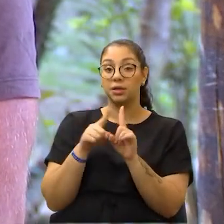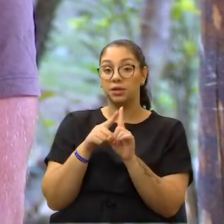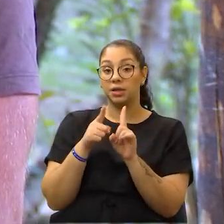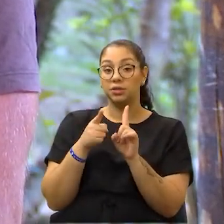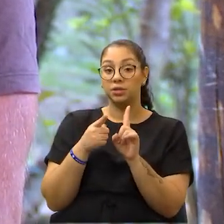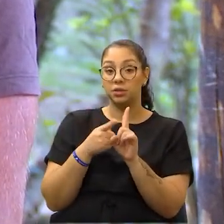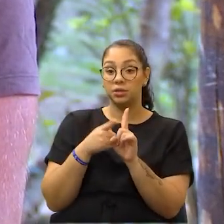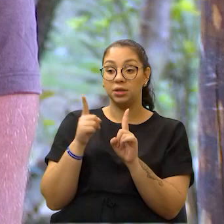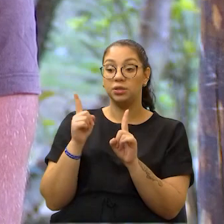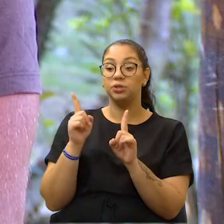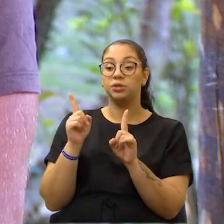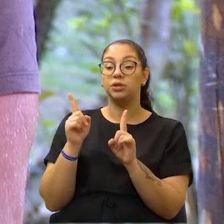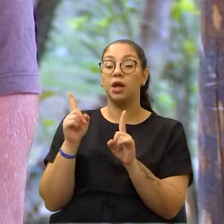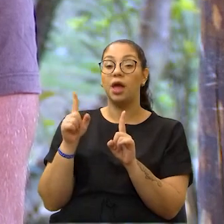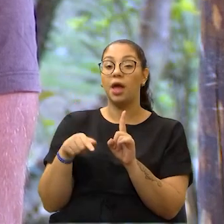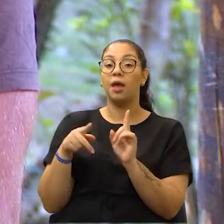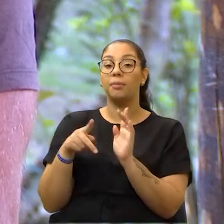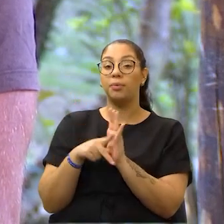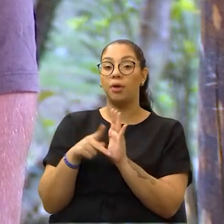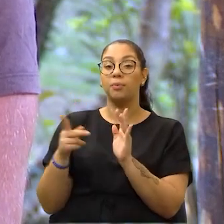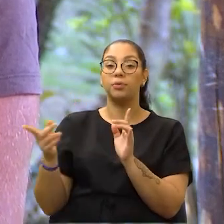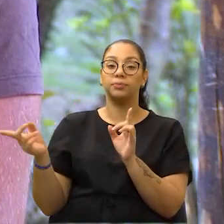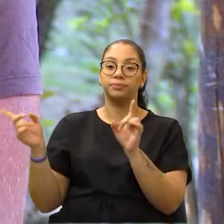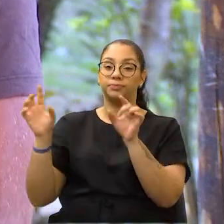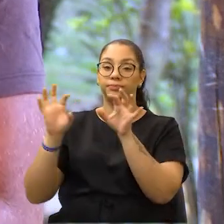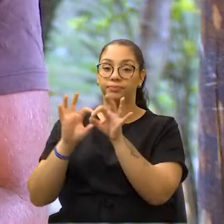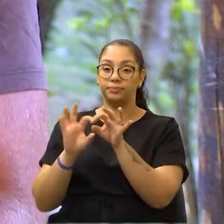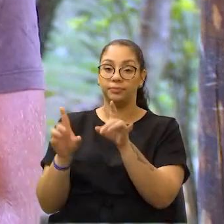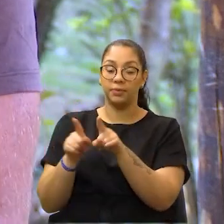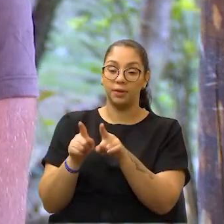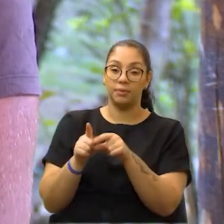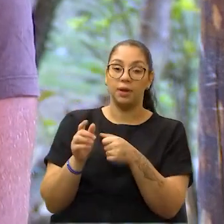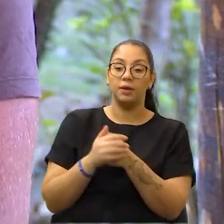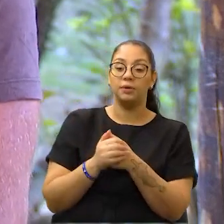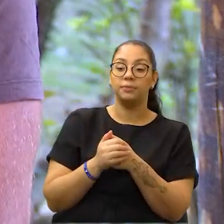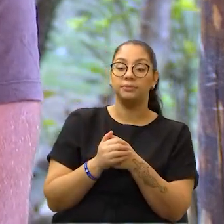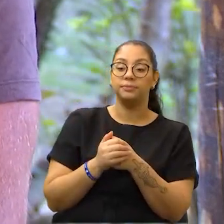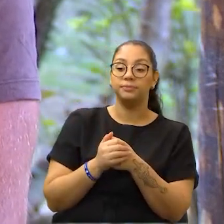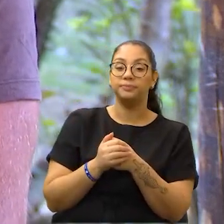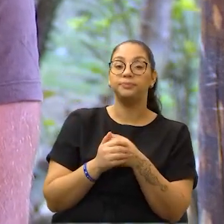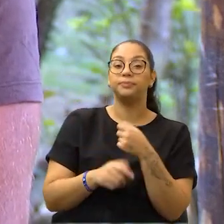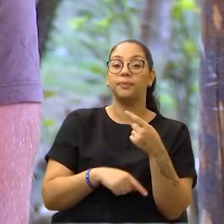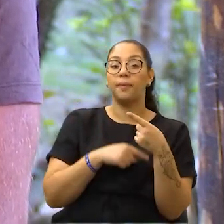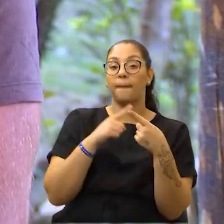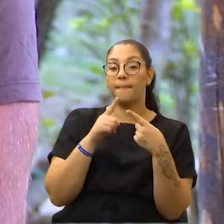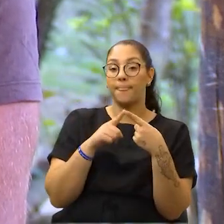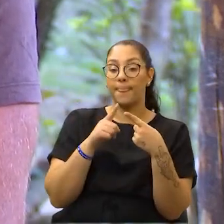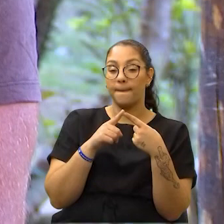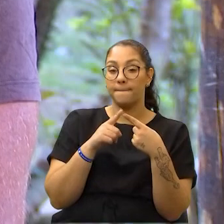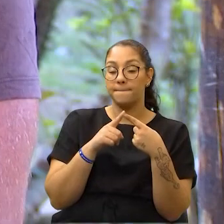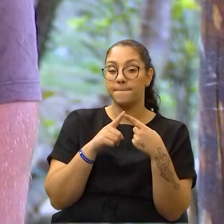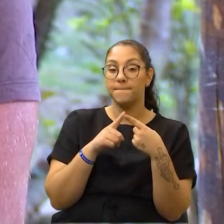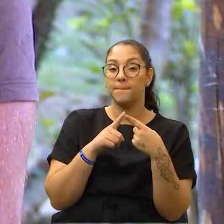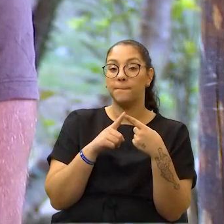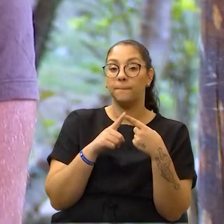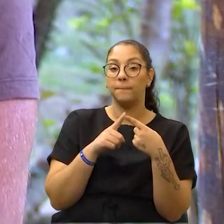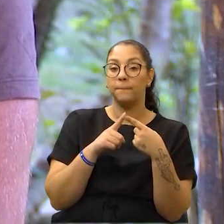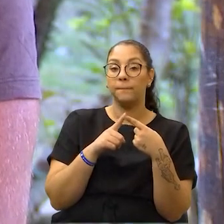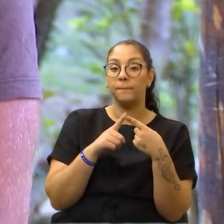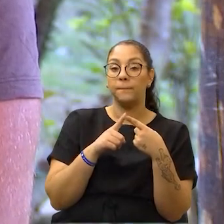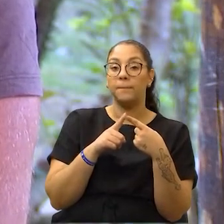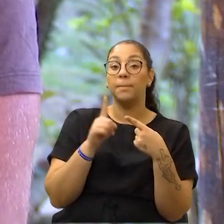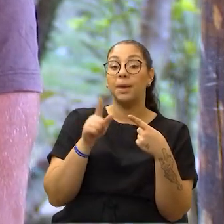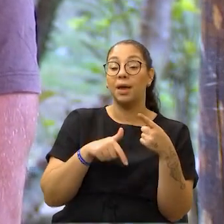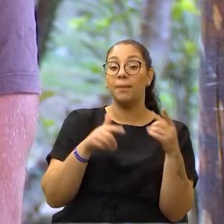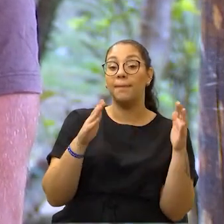Saúde. A Casa de Passagem é para adultos que estão em circulação de rua ou na rua mesmo,